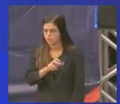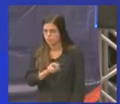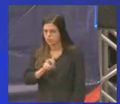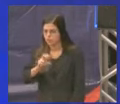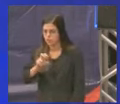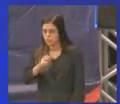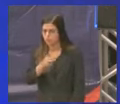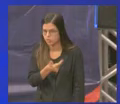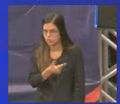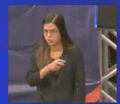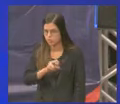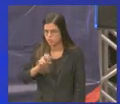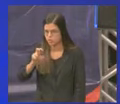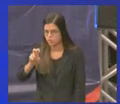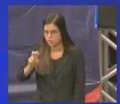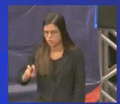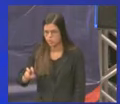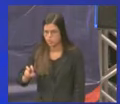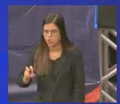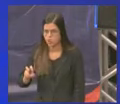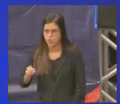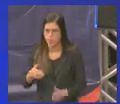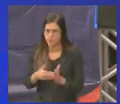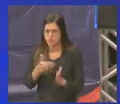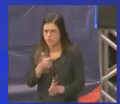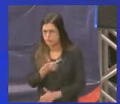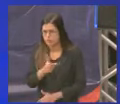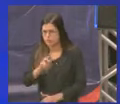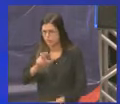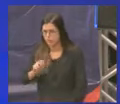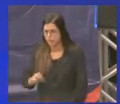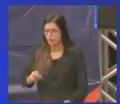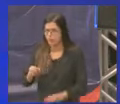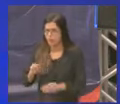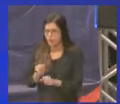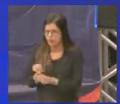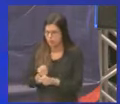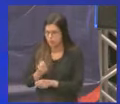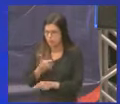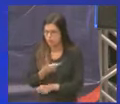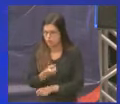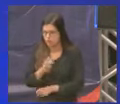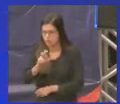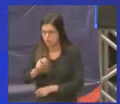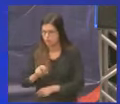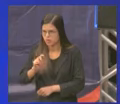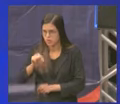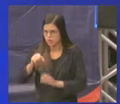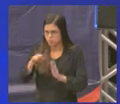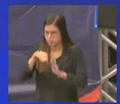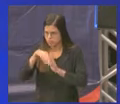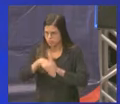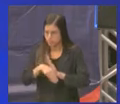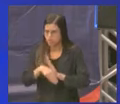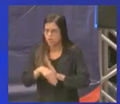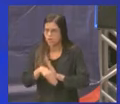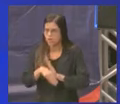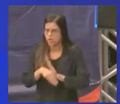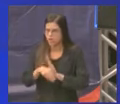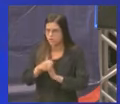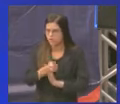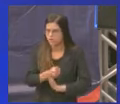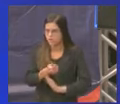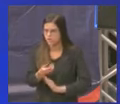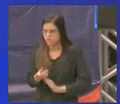milhões até uns 250 milhões por volta de 2050 e depois deve cair para alguma coisa na ordem de